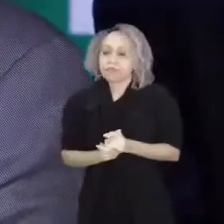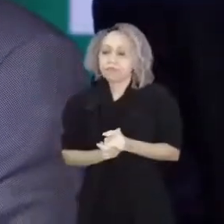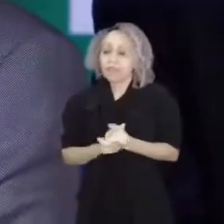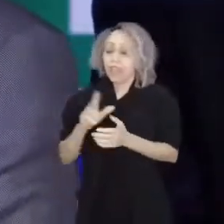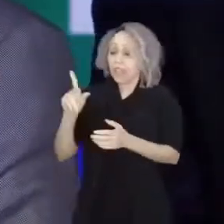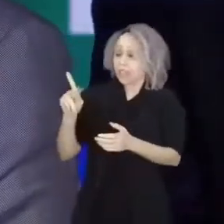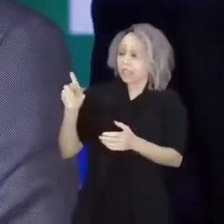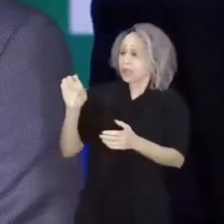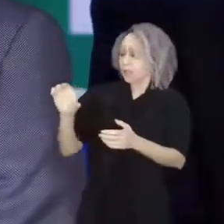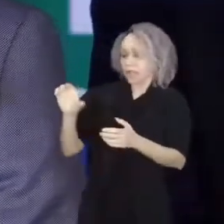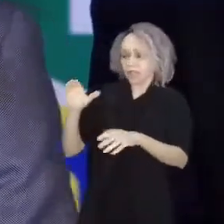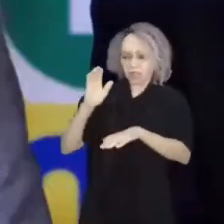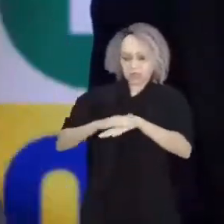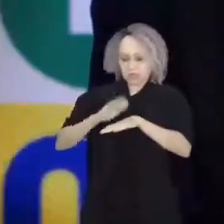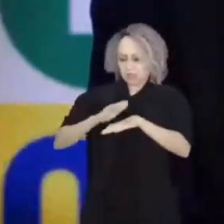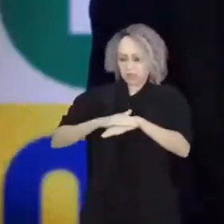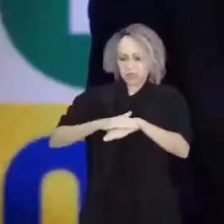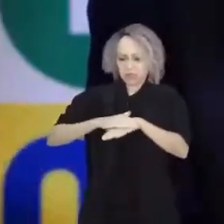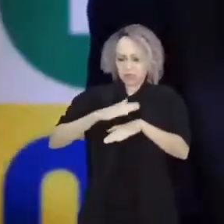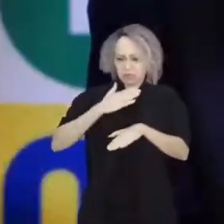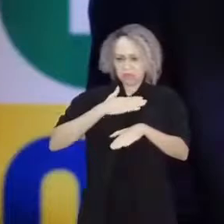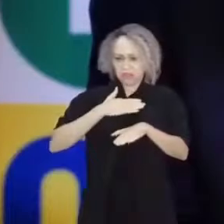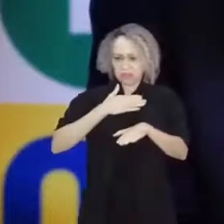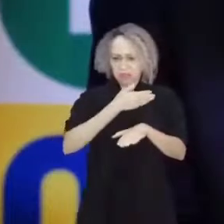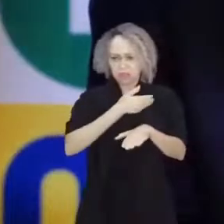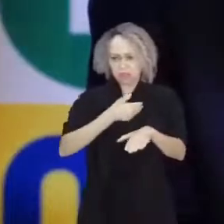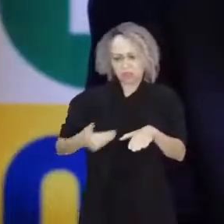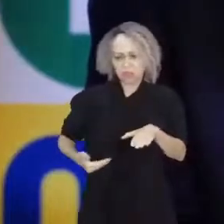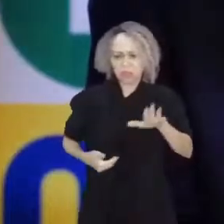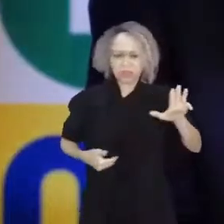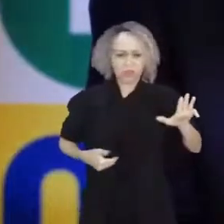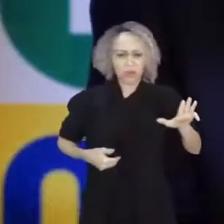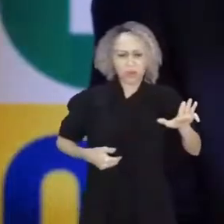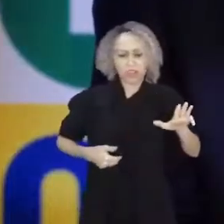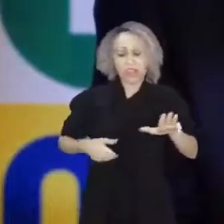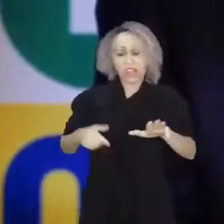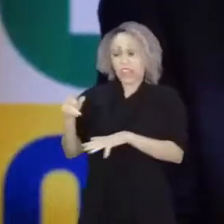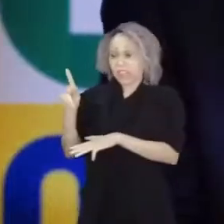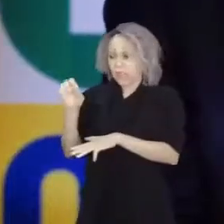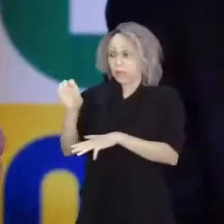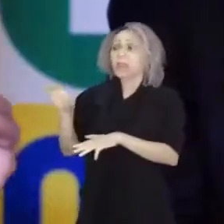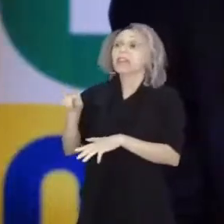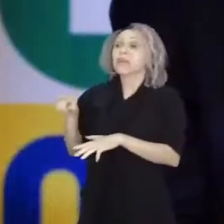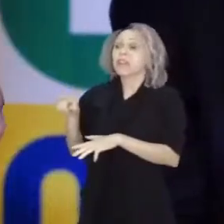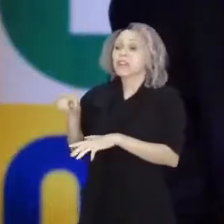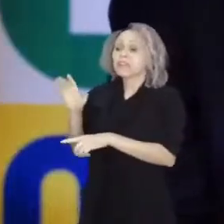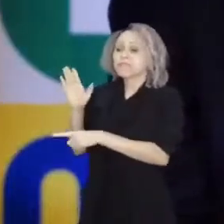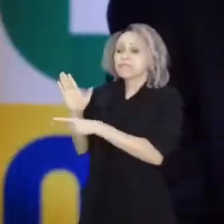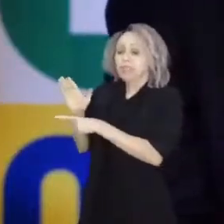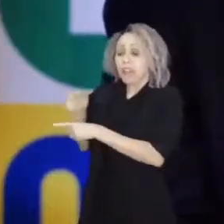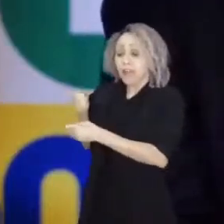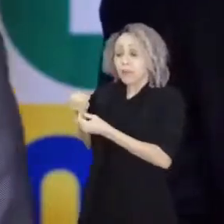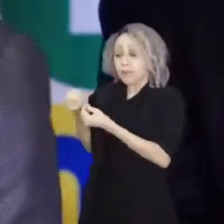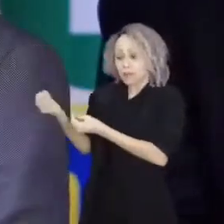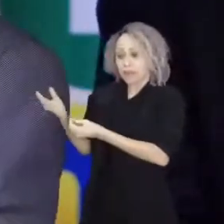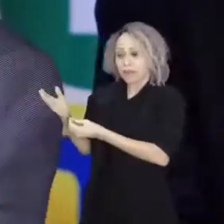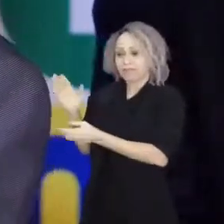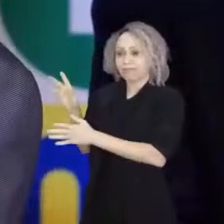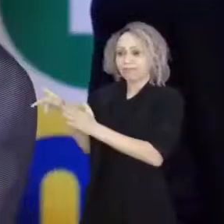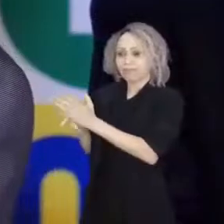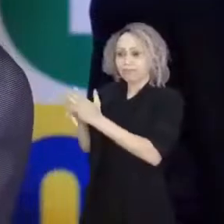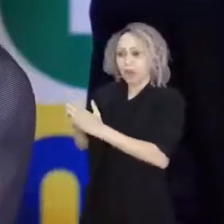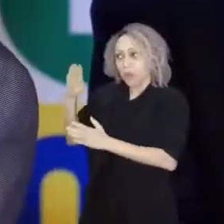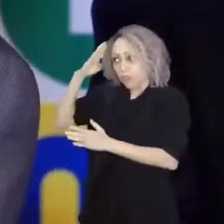o mínimo necessário às pessoas mais necessitadas desse país, o mínimo necessário para a saúde, o